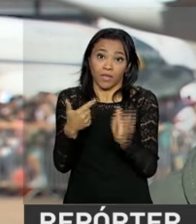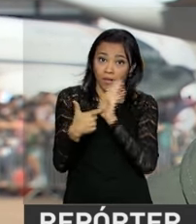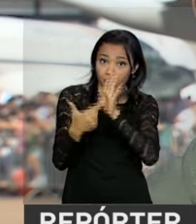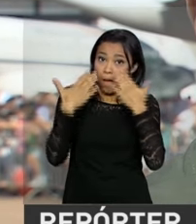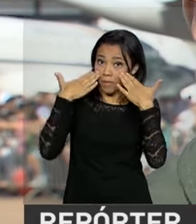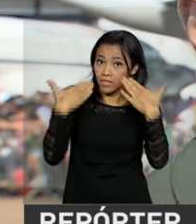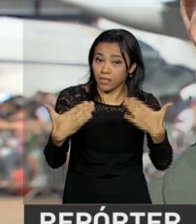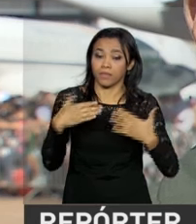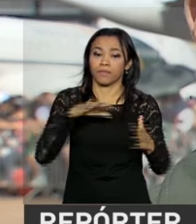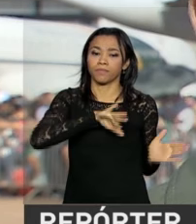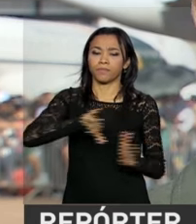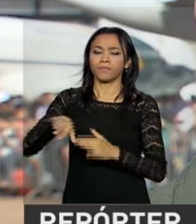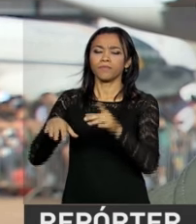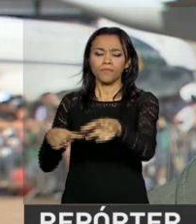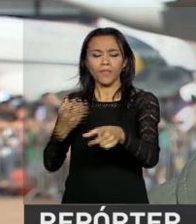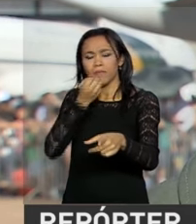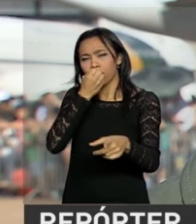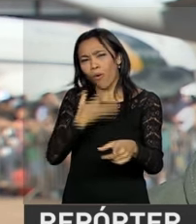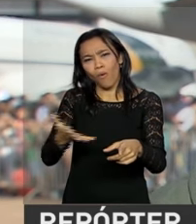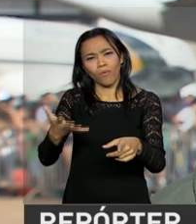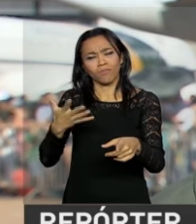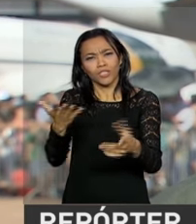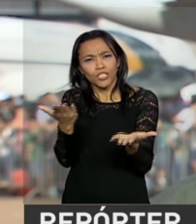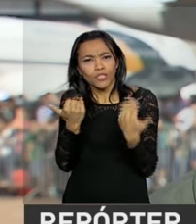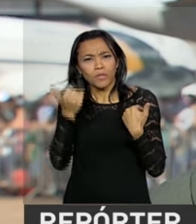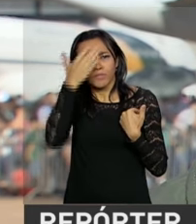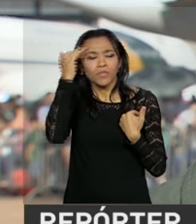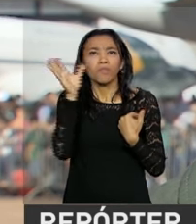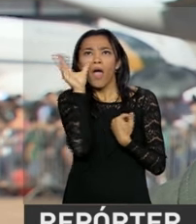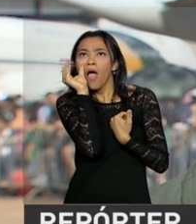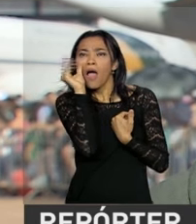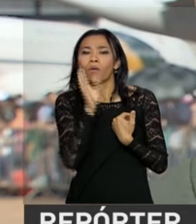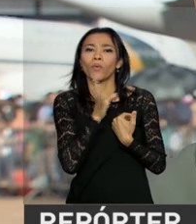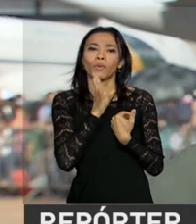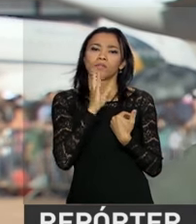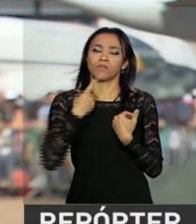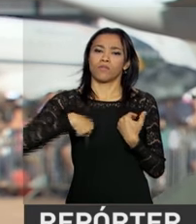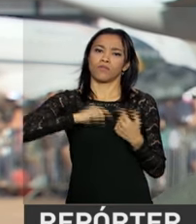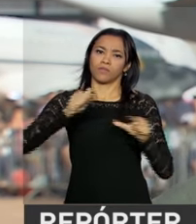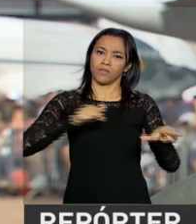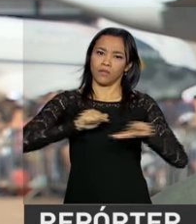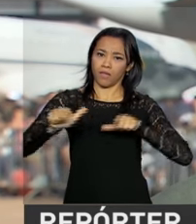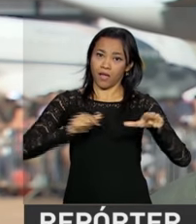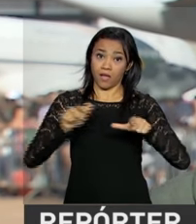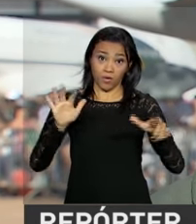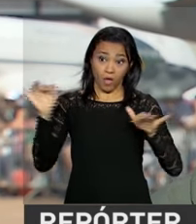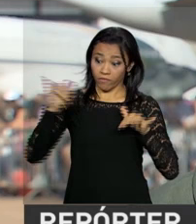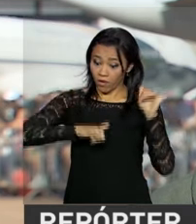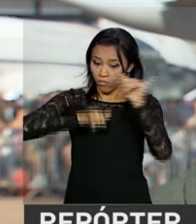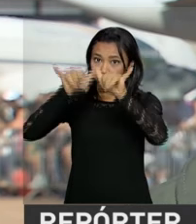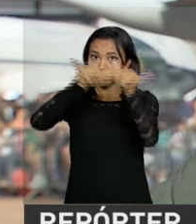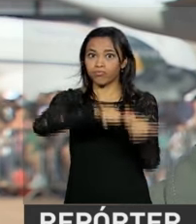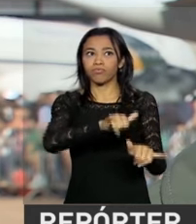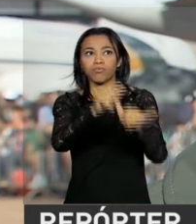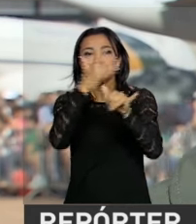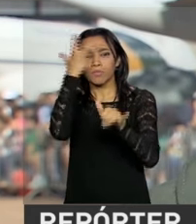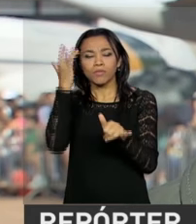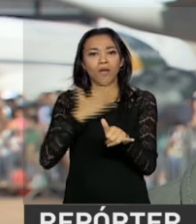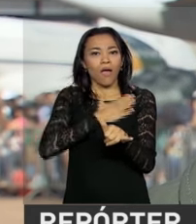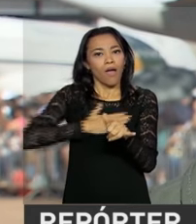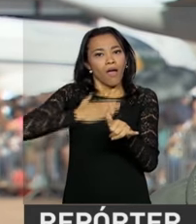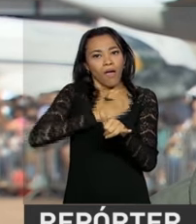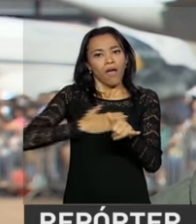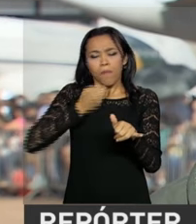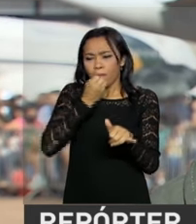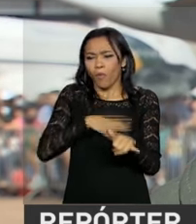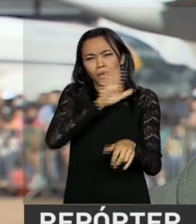poder trazer as pessoas aqui para conhecer um pouquinho mais do nosso trabalho. A aviação é um tema extremamente empolgante, então é muito bom a gente ter essas pessoas aqui ao nosso